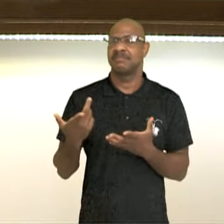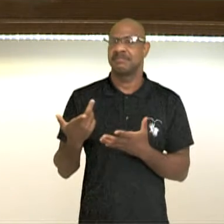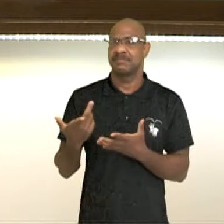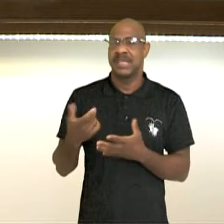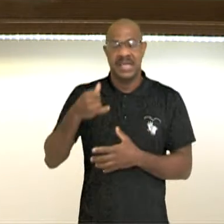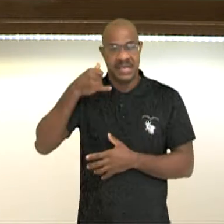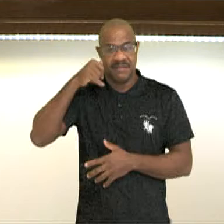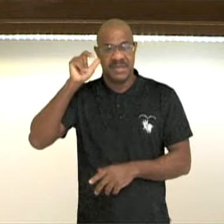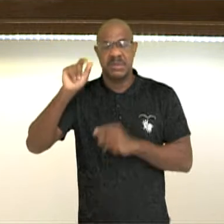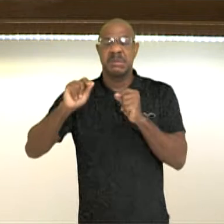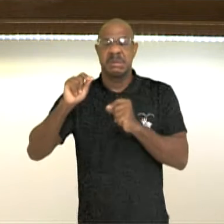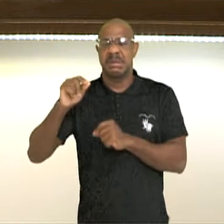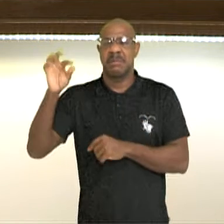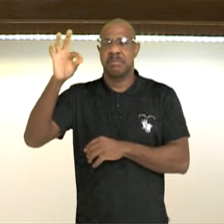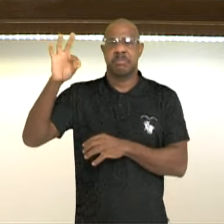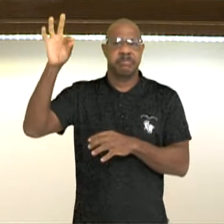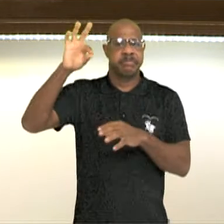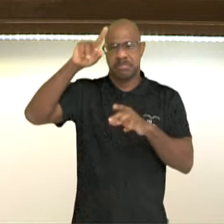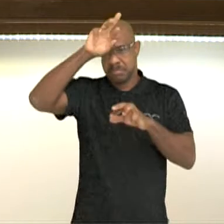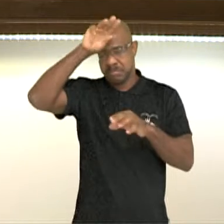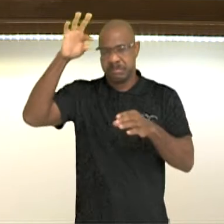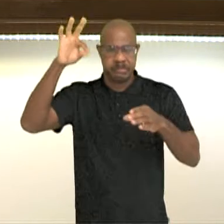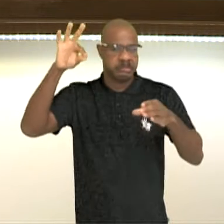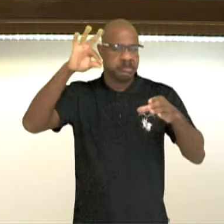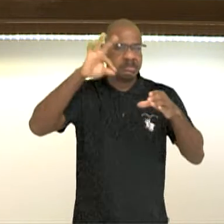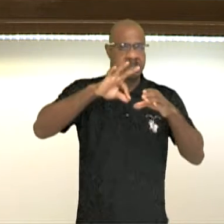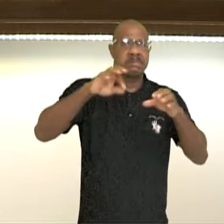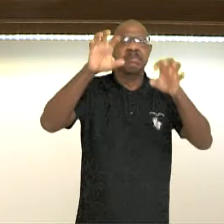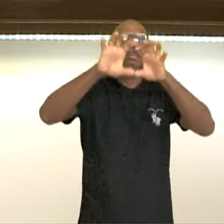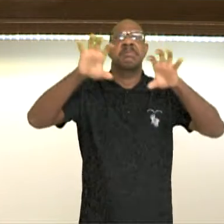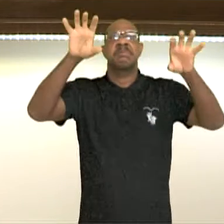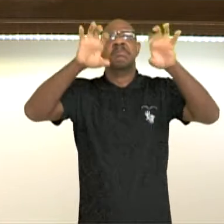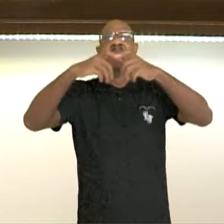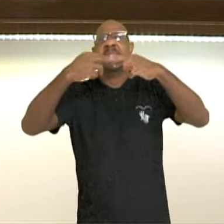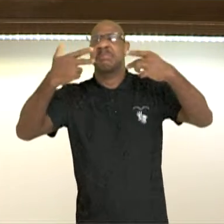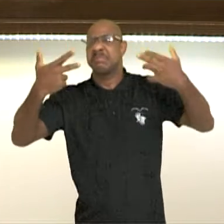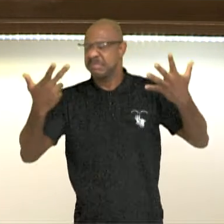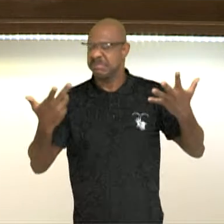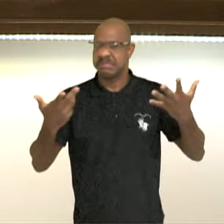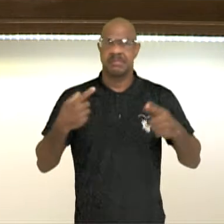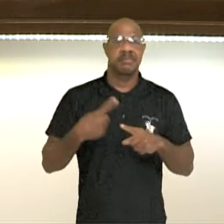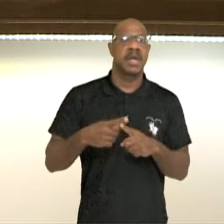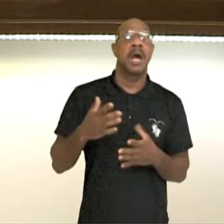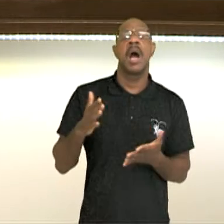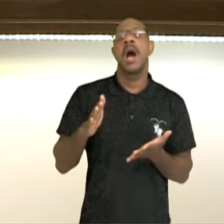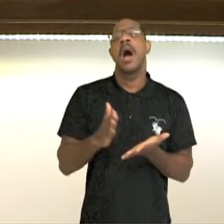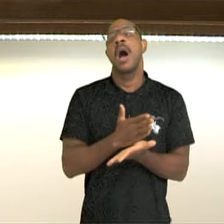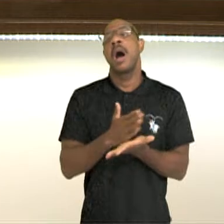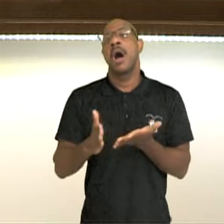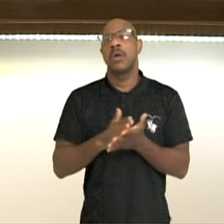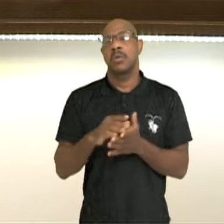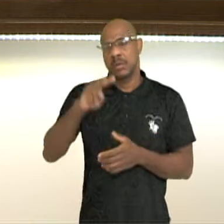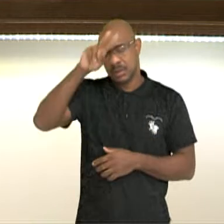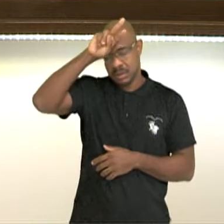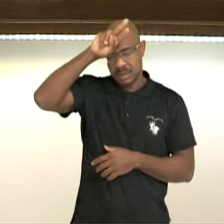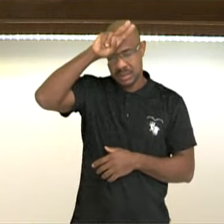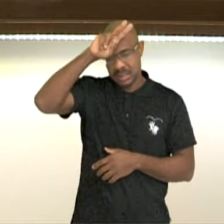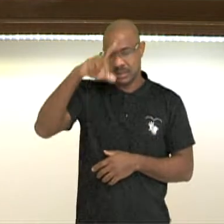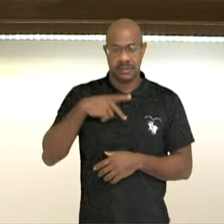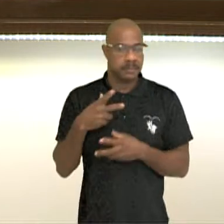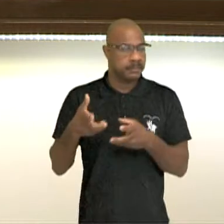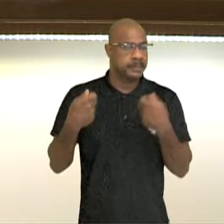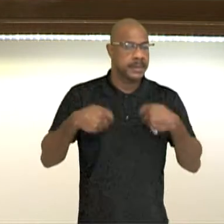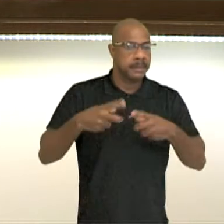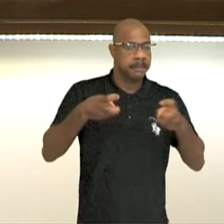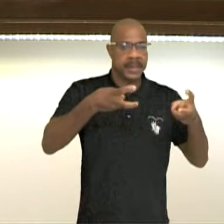as plantas. Alguns insetos, eles estão desenvolvendo algumas adaptações para perceber esse cheiro das plantas,